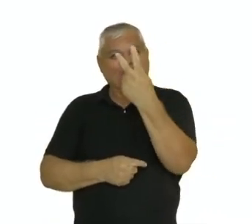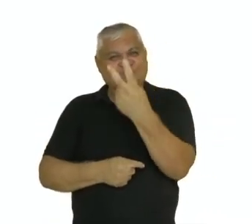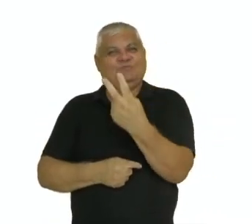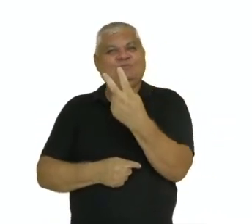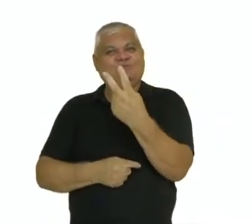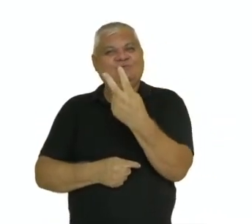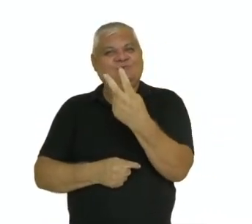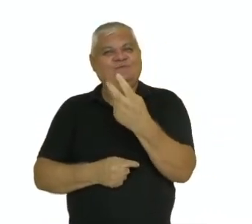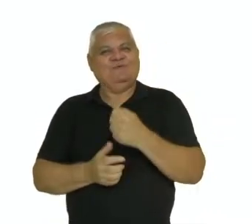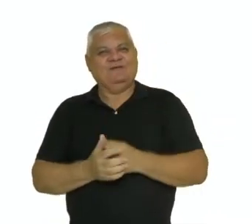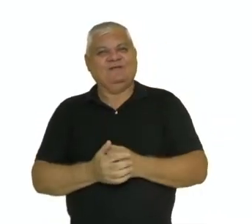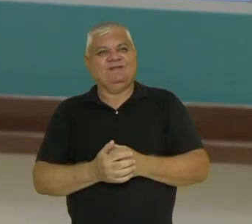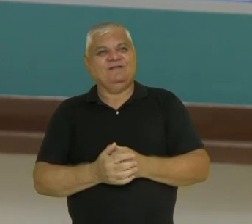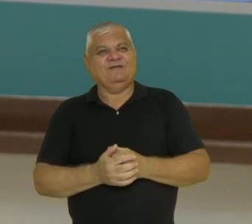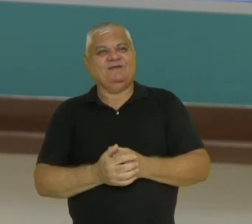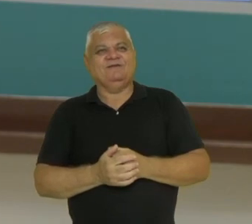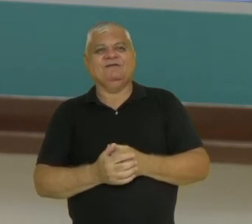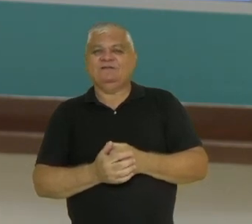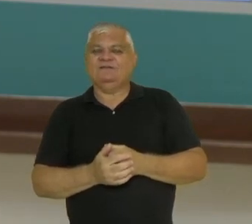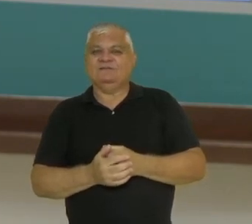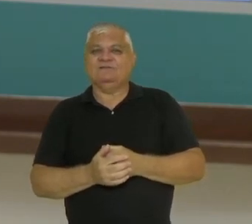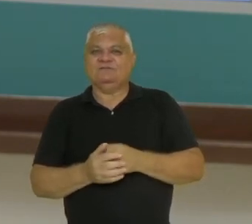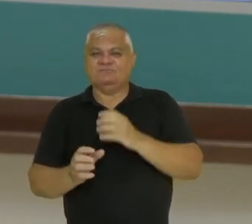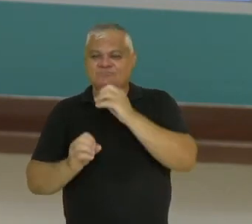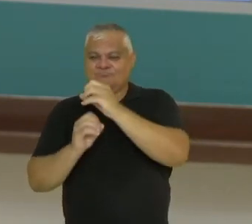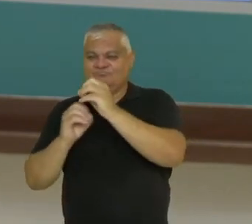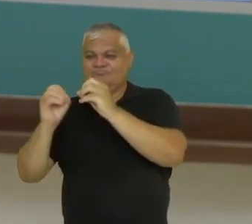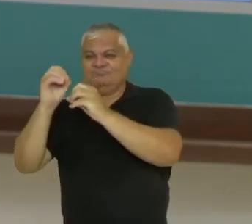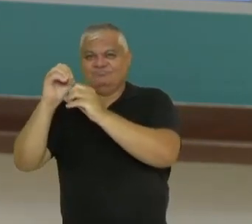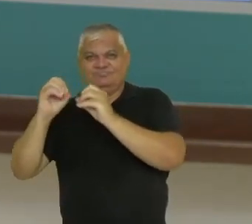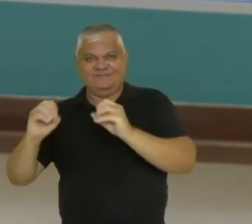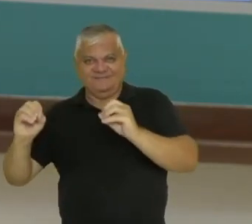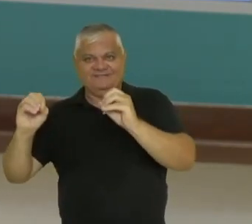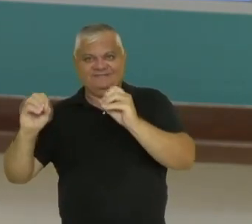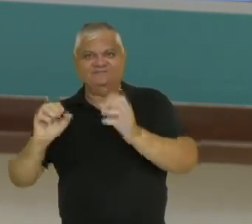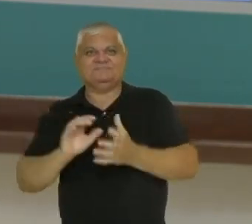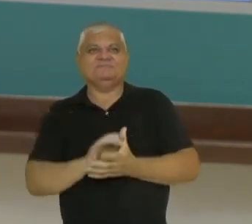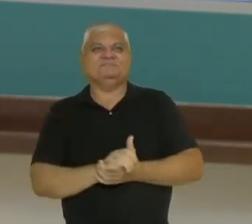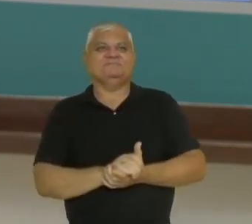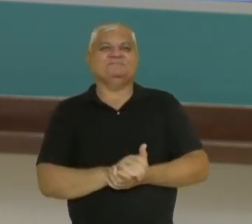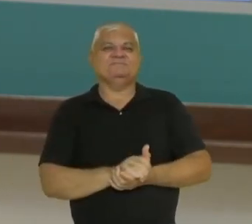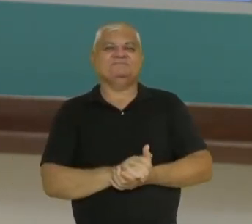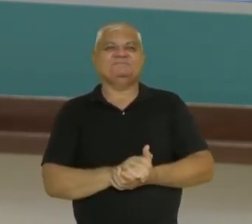são 3, 1 e 2.